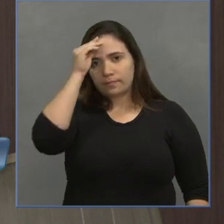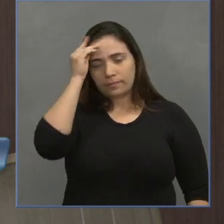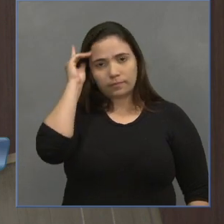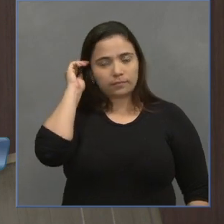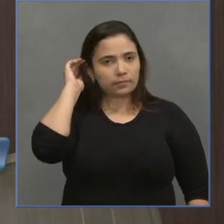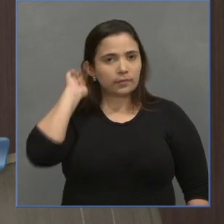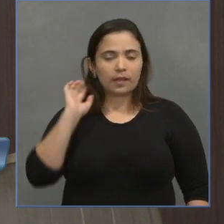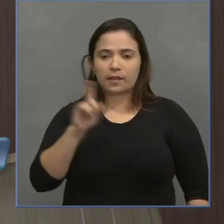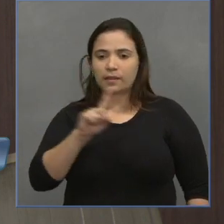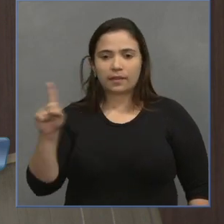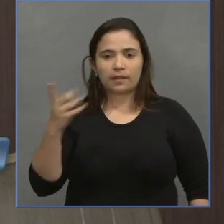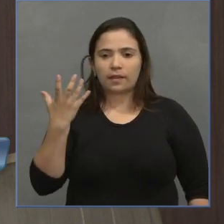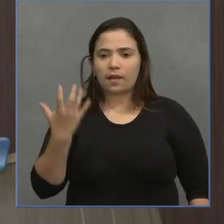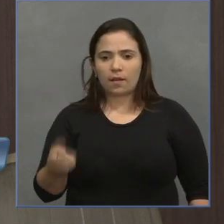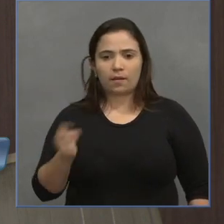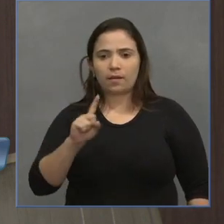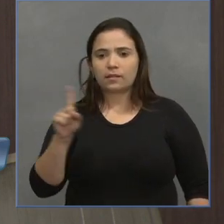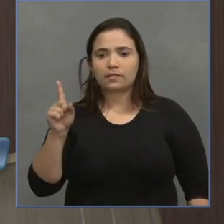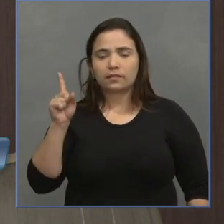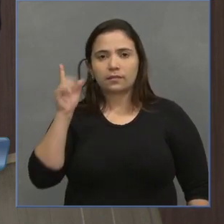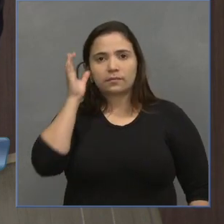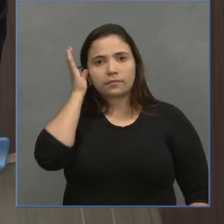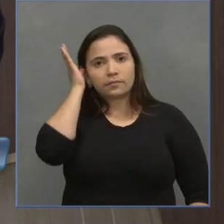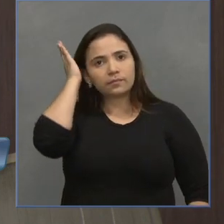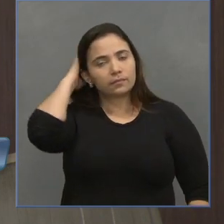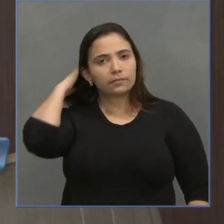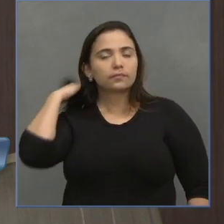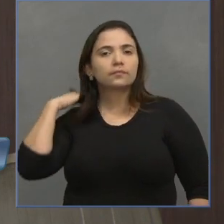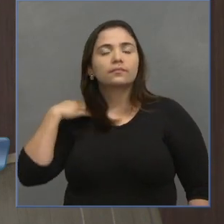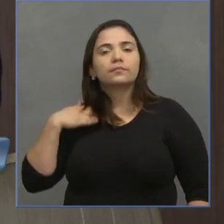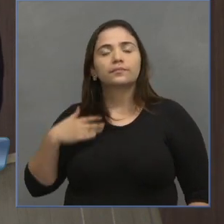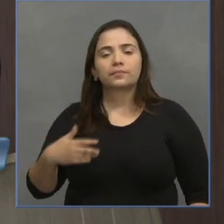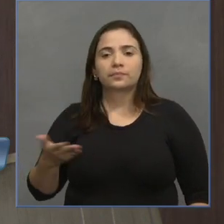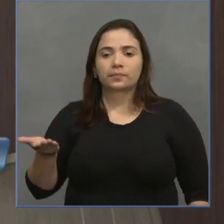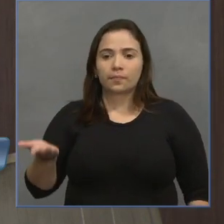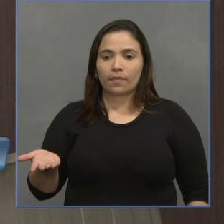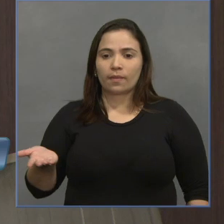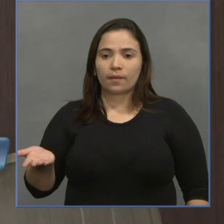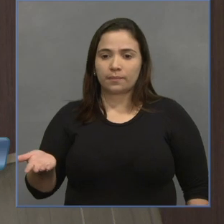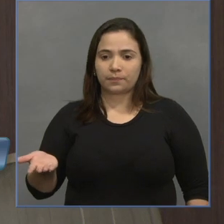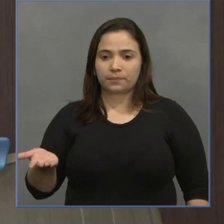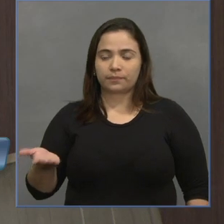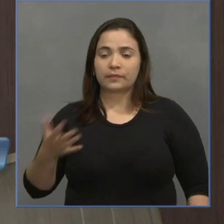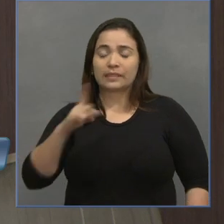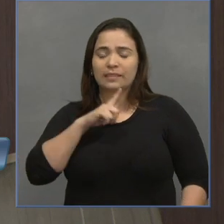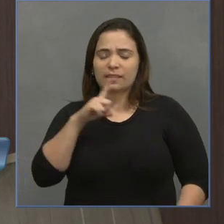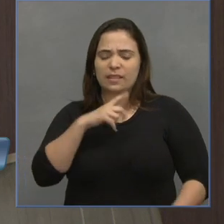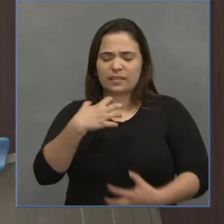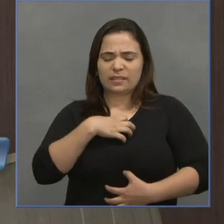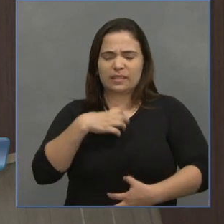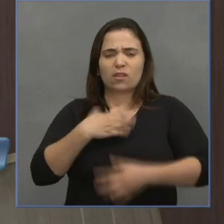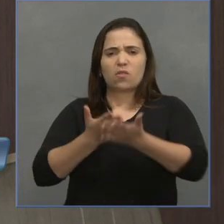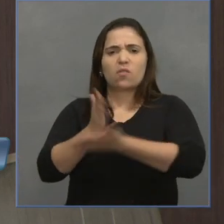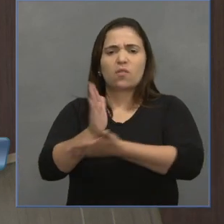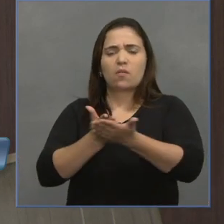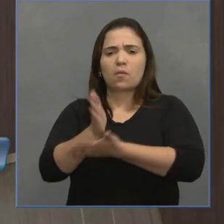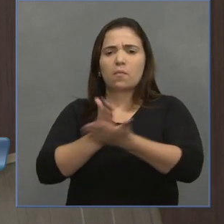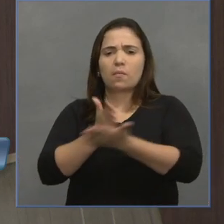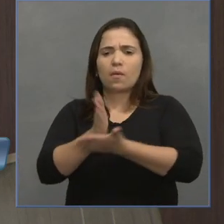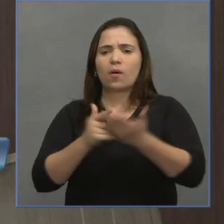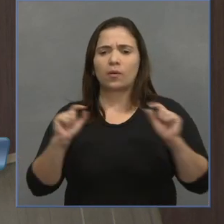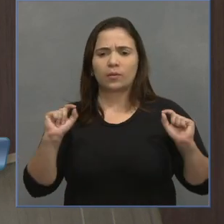esse padrão, que é um padrão perdulário. Me incomoda a forma ufanista, muitas